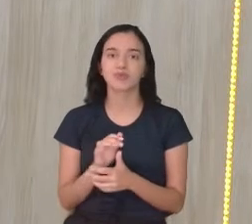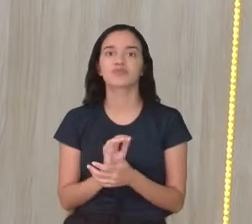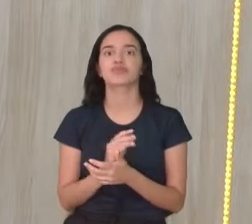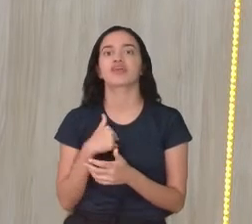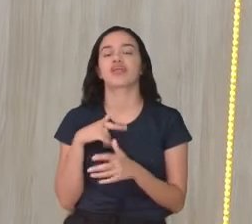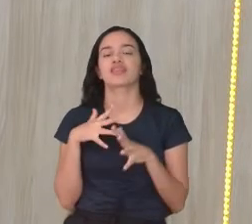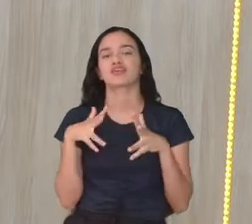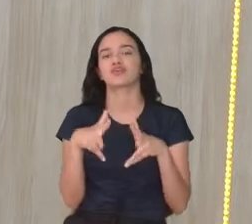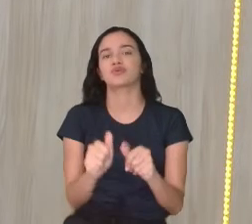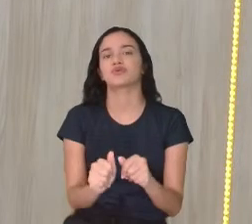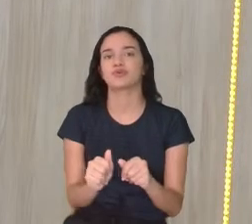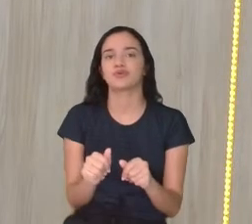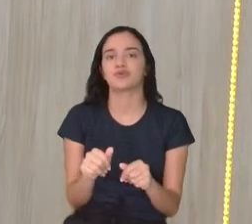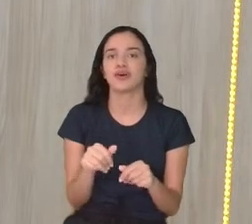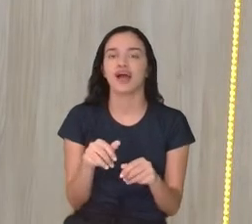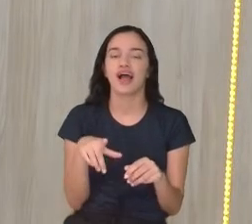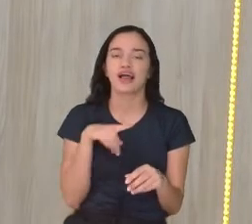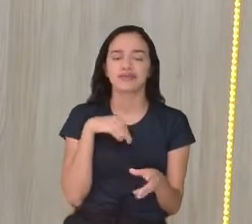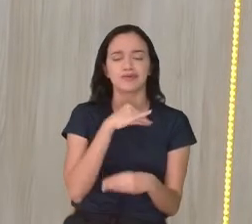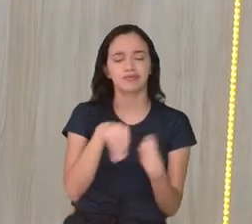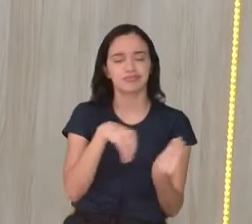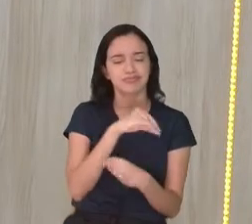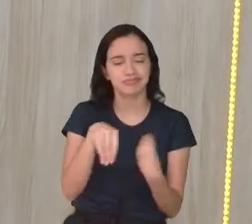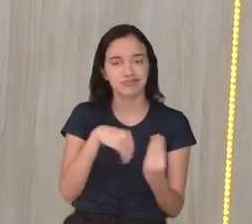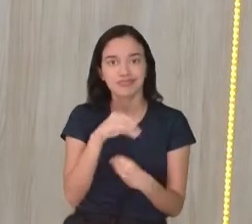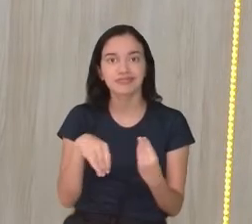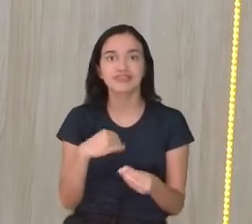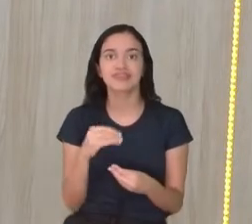é temperado, é aquela coisa, tem de tudo aí.